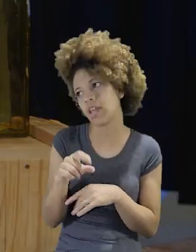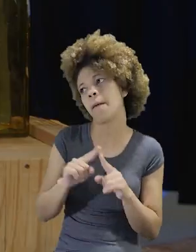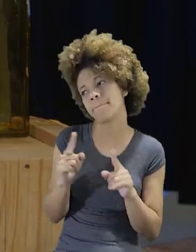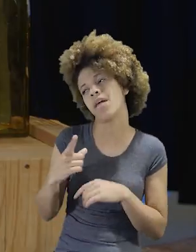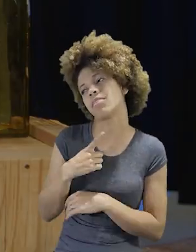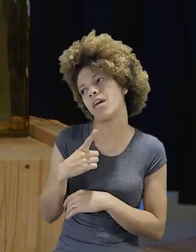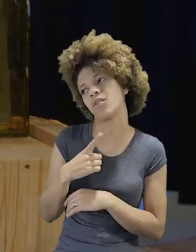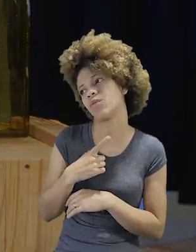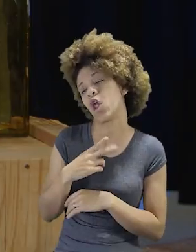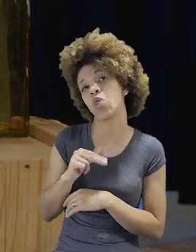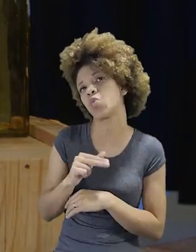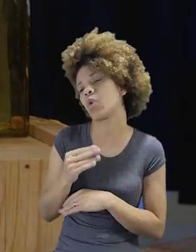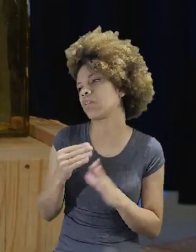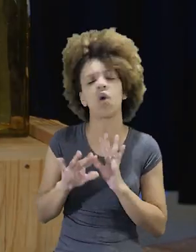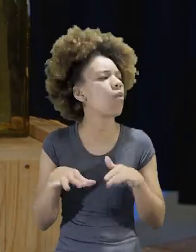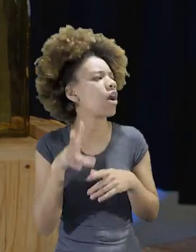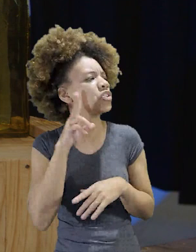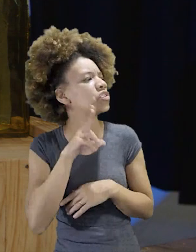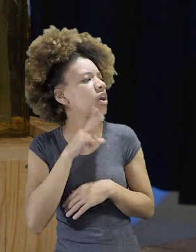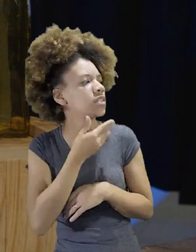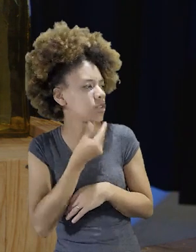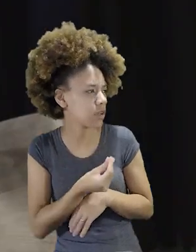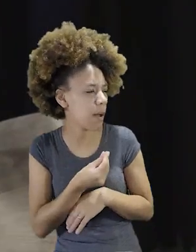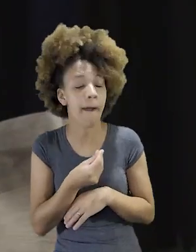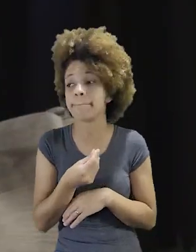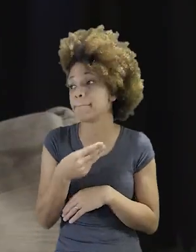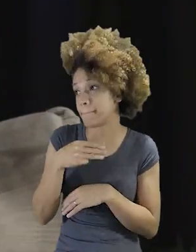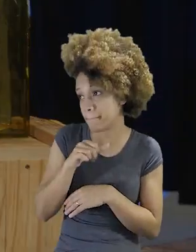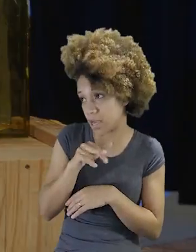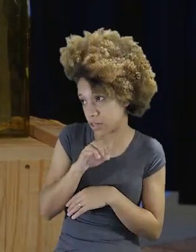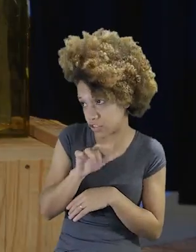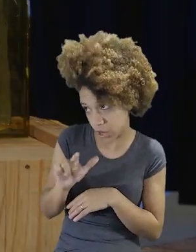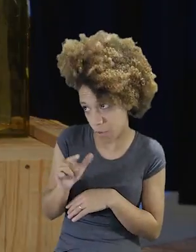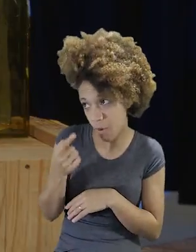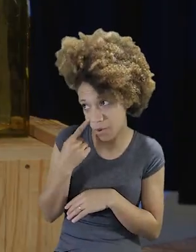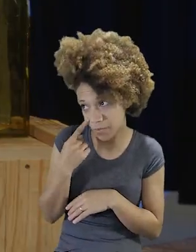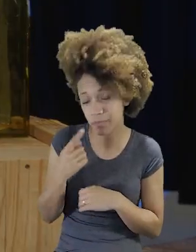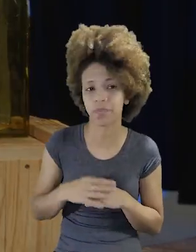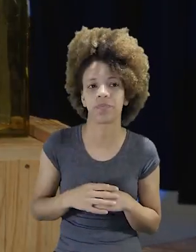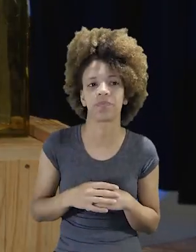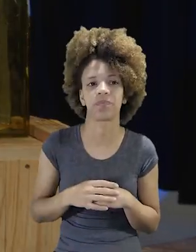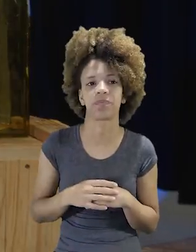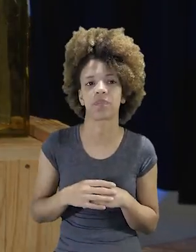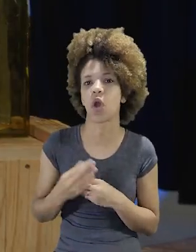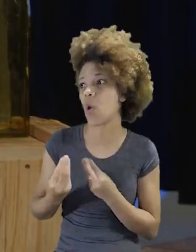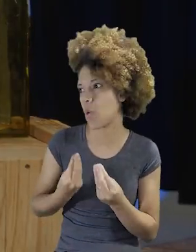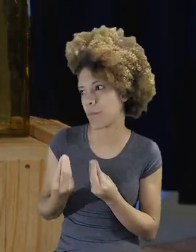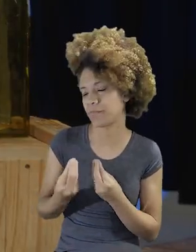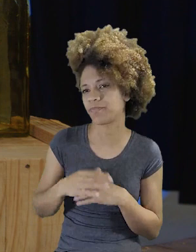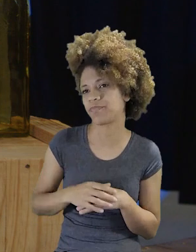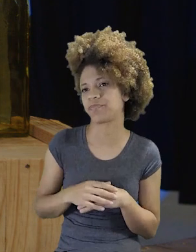o Marechal né cara só que o Marechal tem uma coisa ele nunca lançou a história desse cara o maior cara olha que coisa curiosa